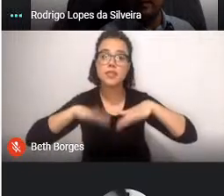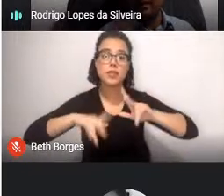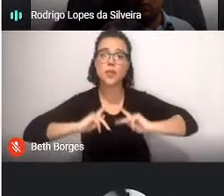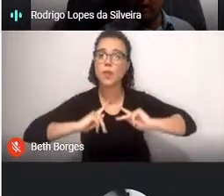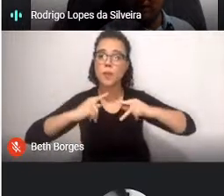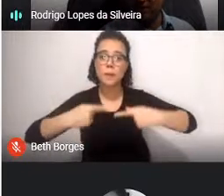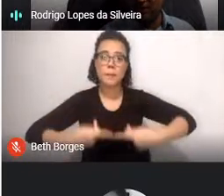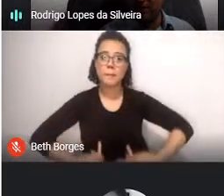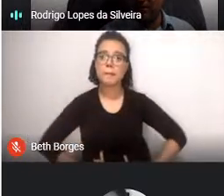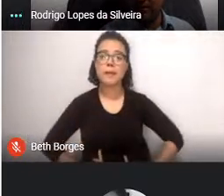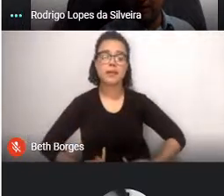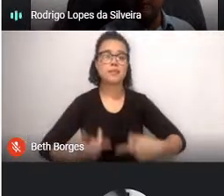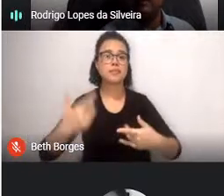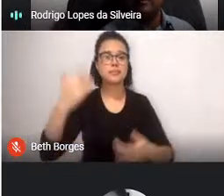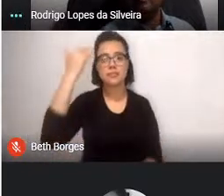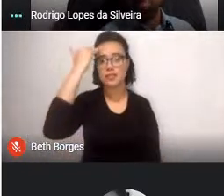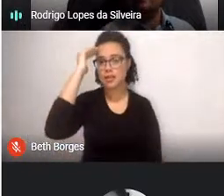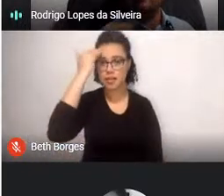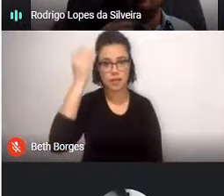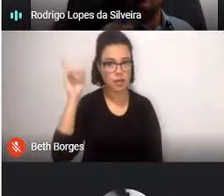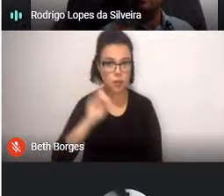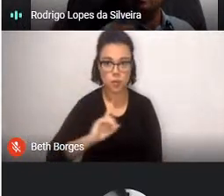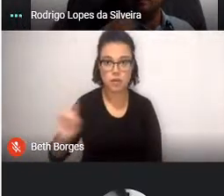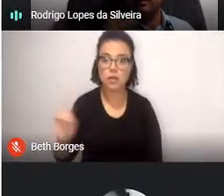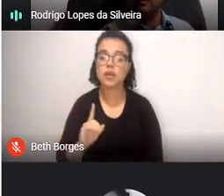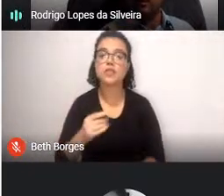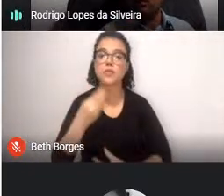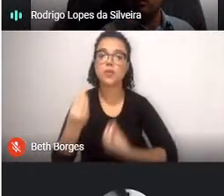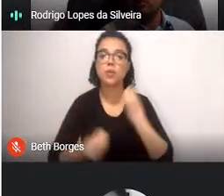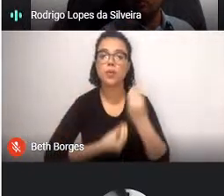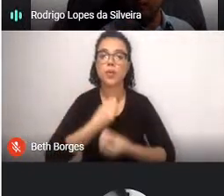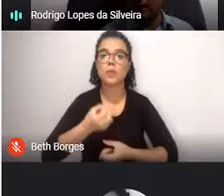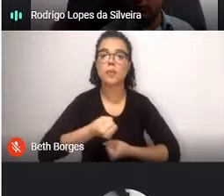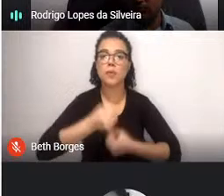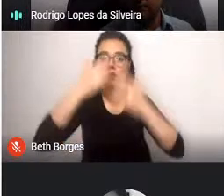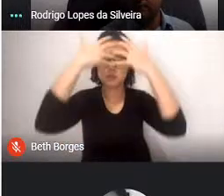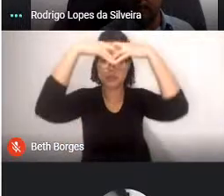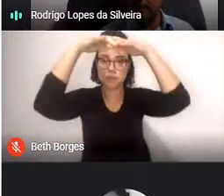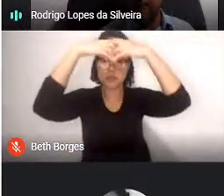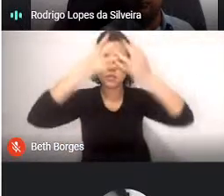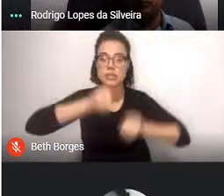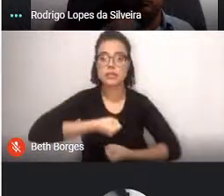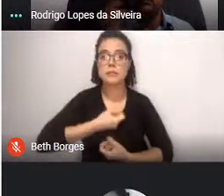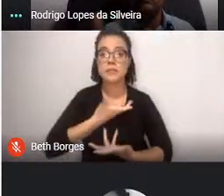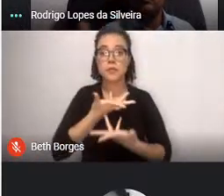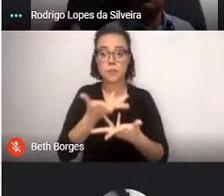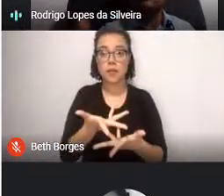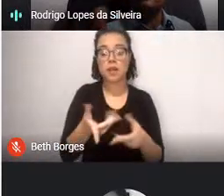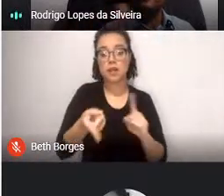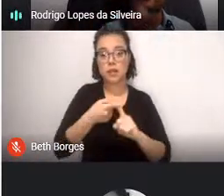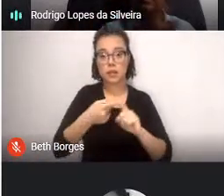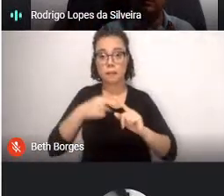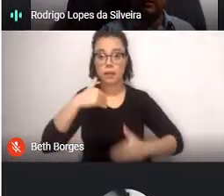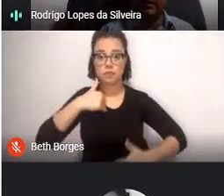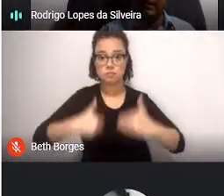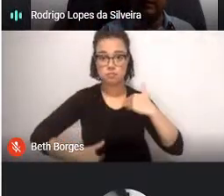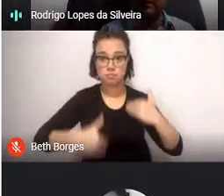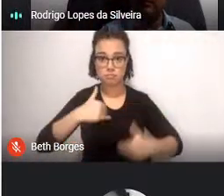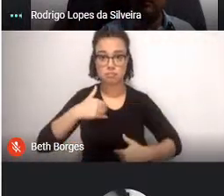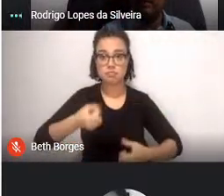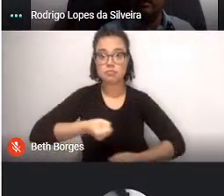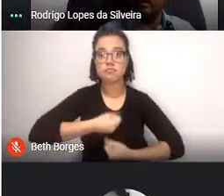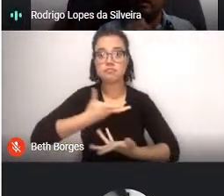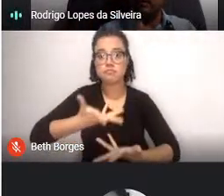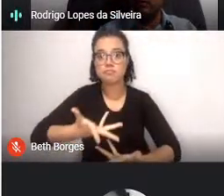entender na linguagem, tá? Da expressão cerebral, corporal, tá? Onde dessa